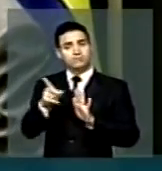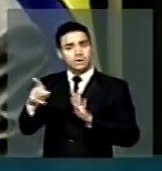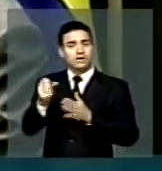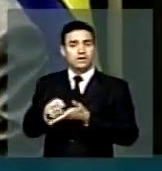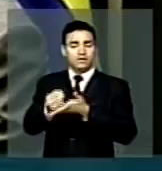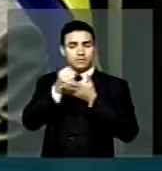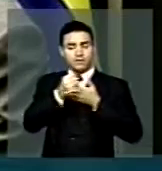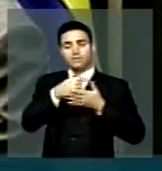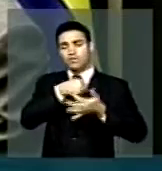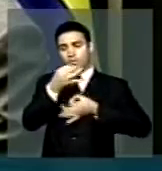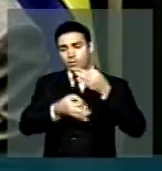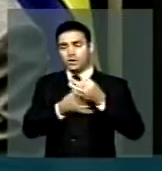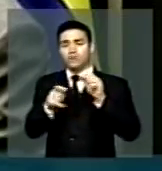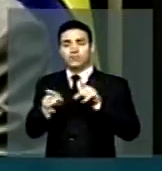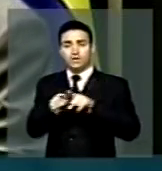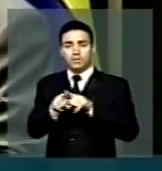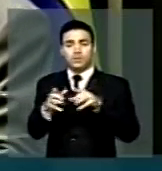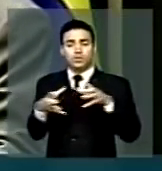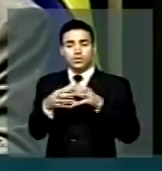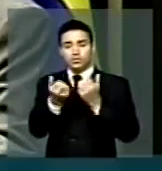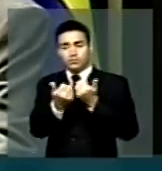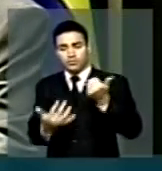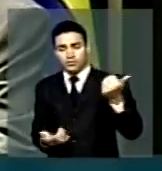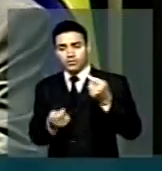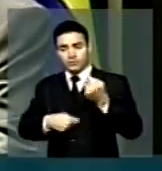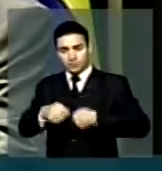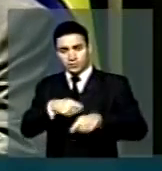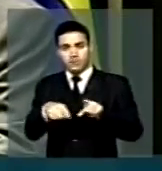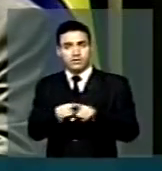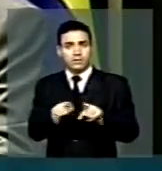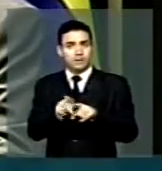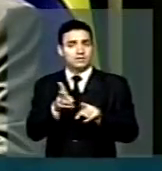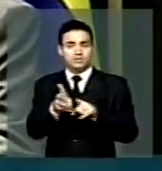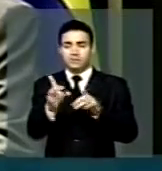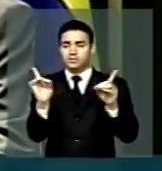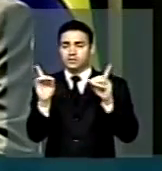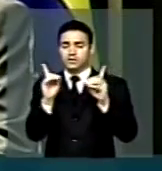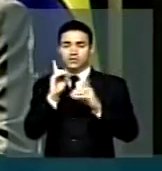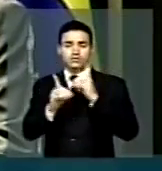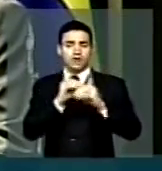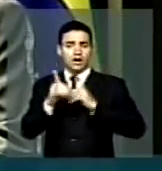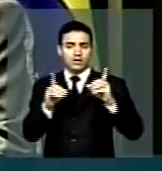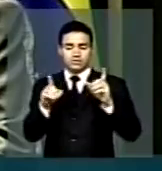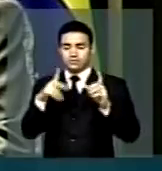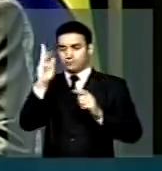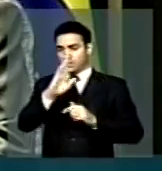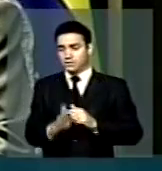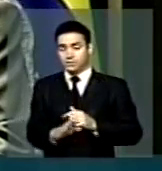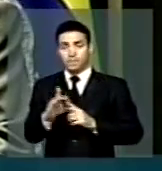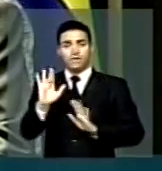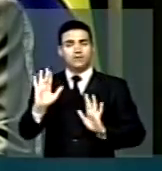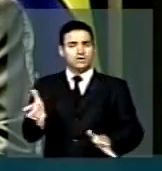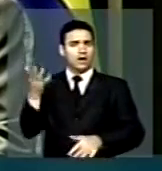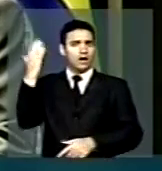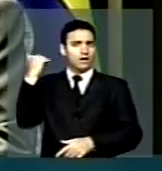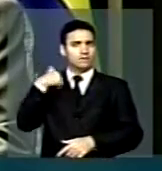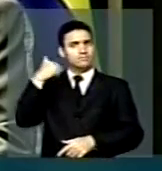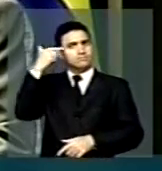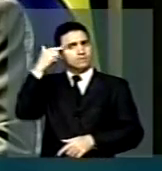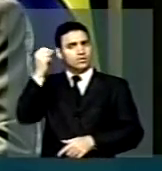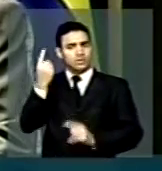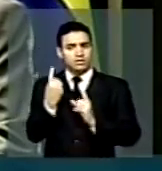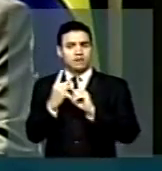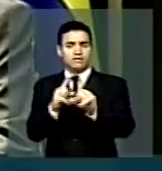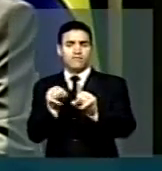das sugestões da equipe econômica e do diálogo permanente com o Brasil. Eu entendi, desde o primeiro momento, que o desafio